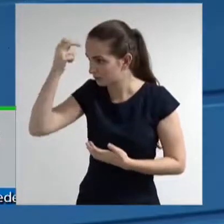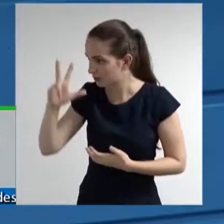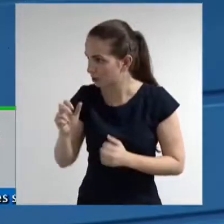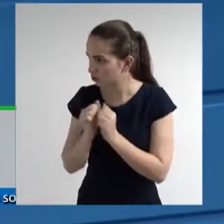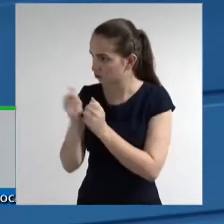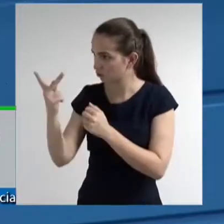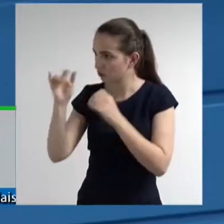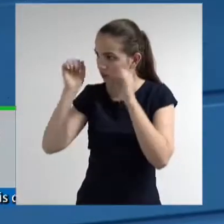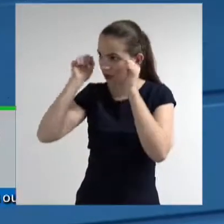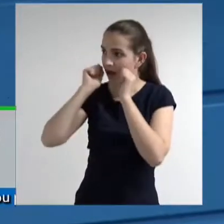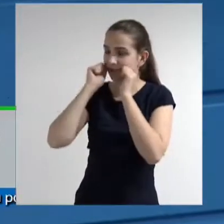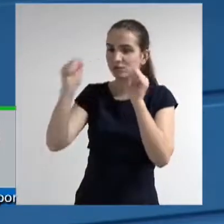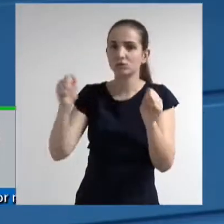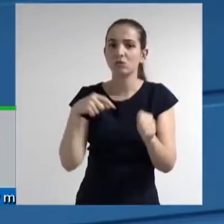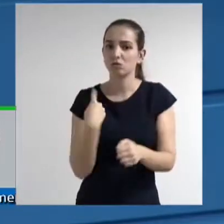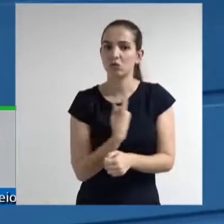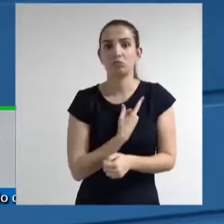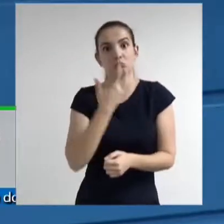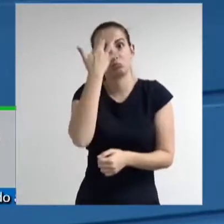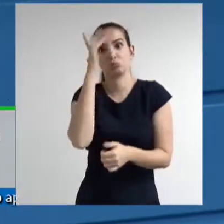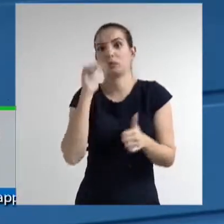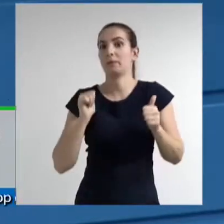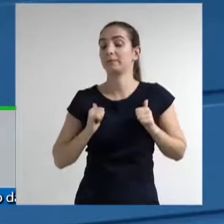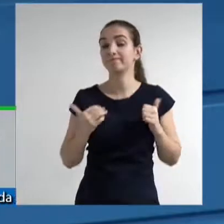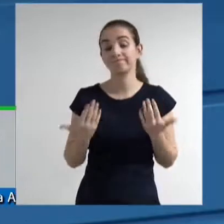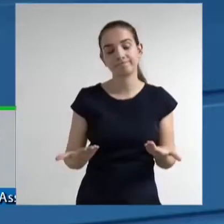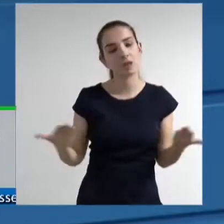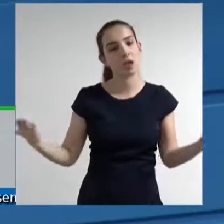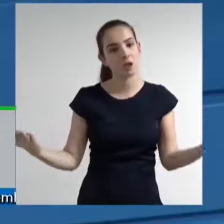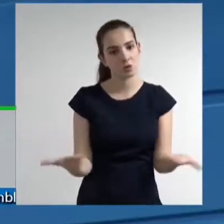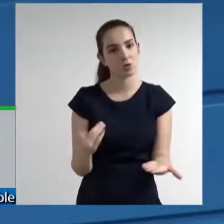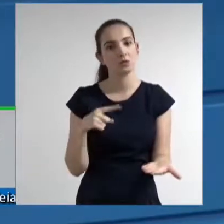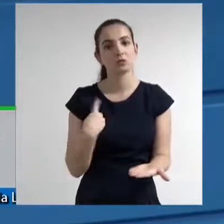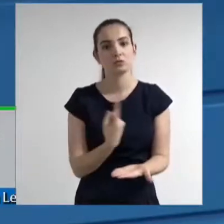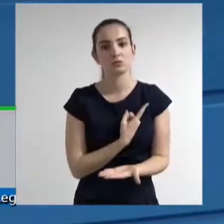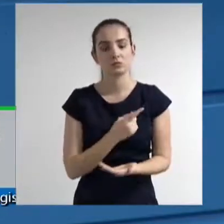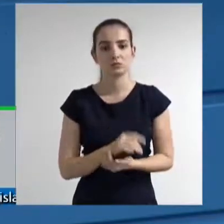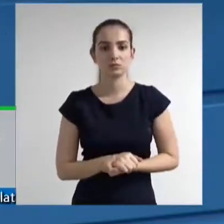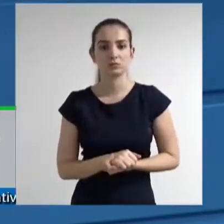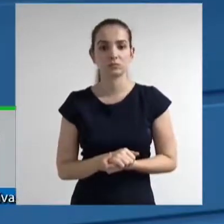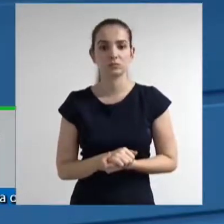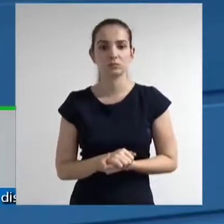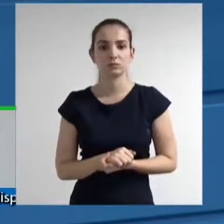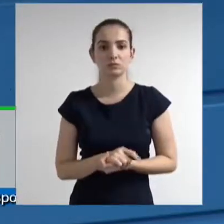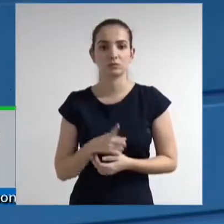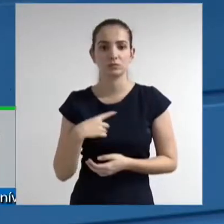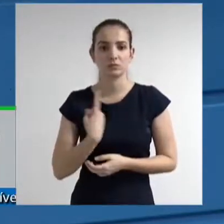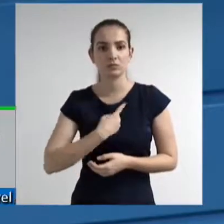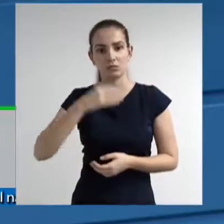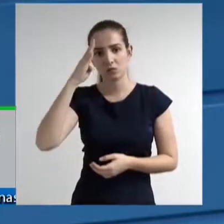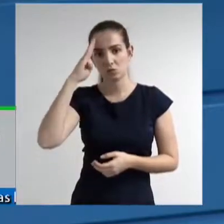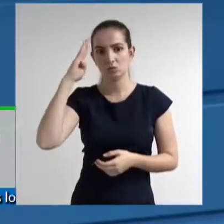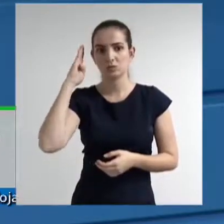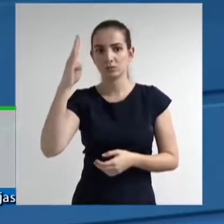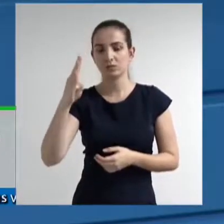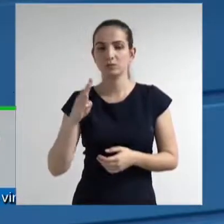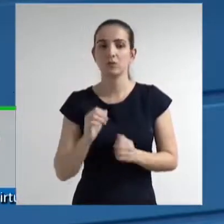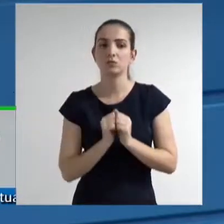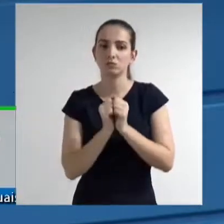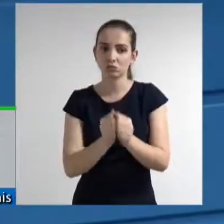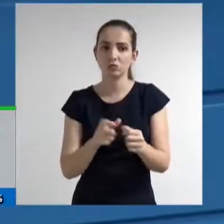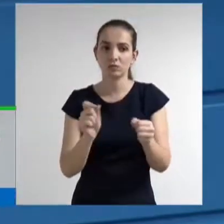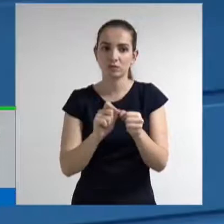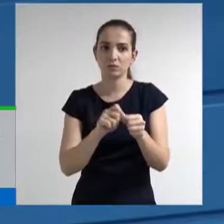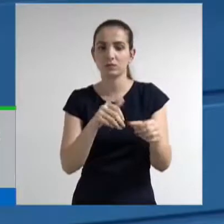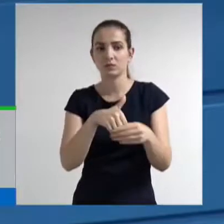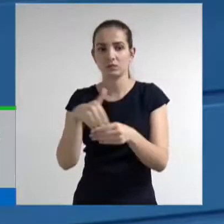seus assessores, não ficaríamos nem sabendo. Agora, nós somos principais participantes